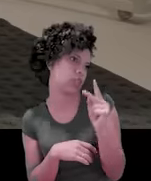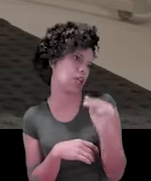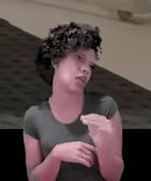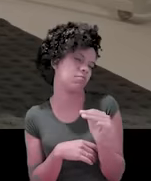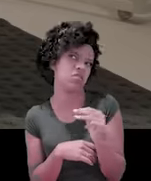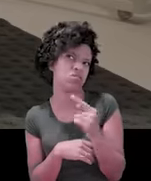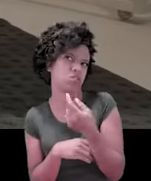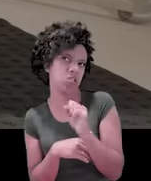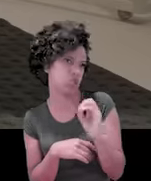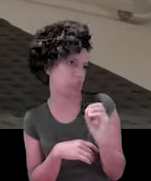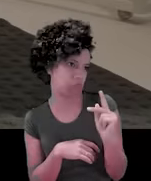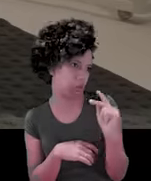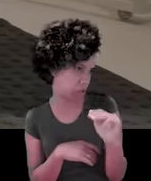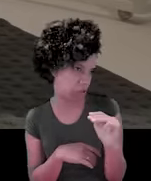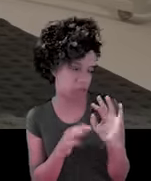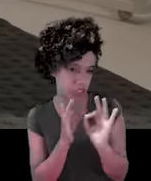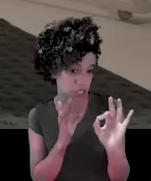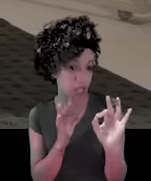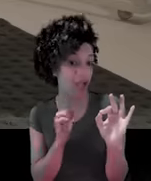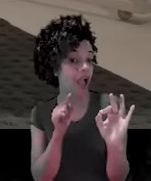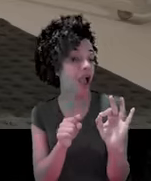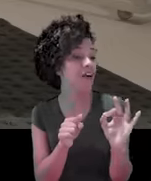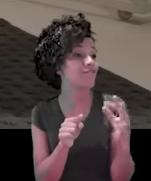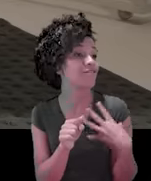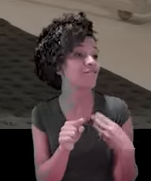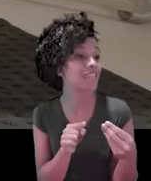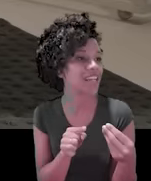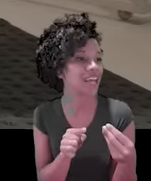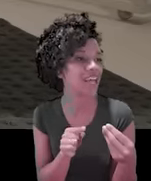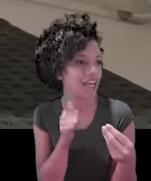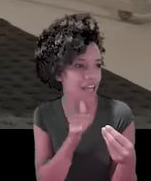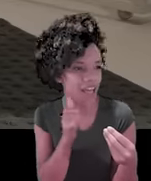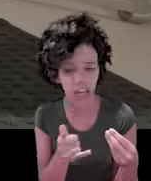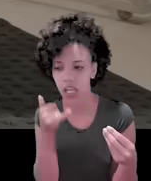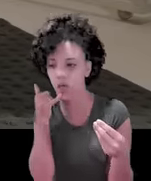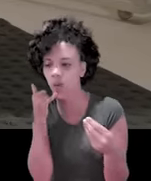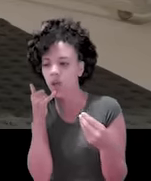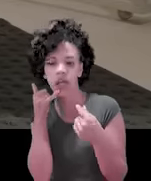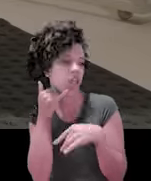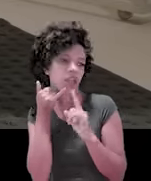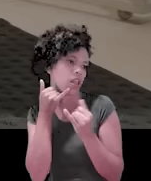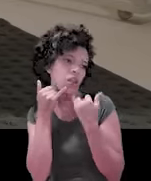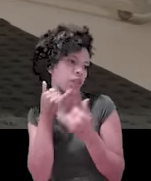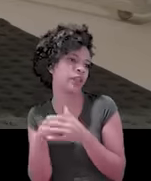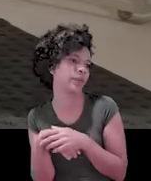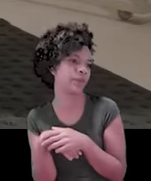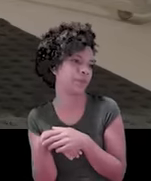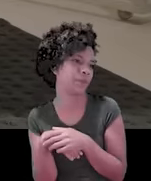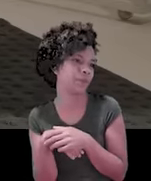Você tem tempo desde ontem e a filha dela de corpo o irmão e ele não atendeu ai